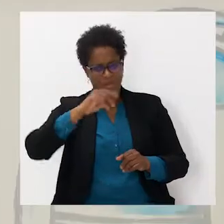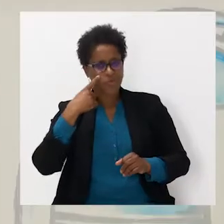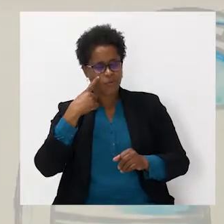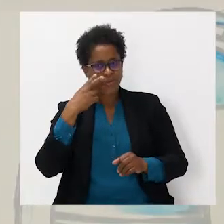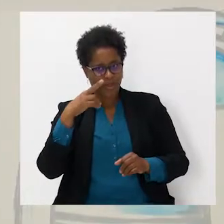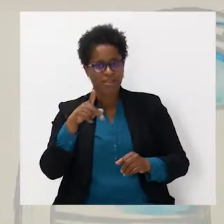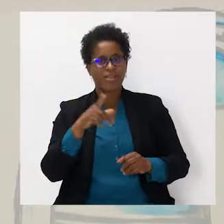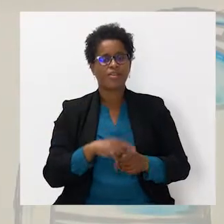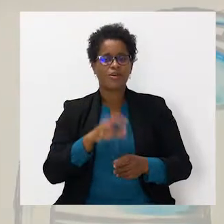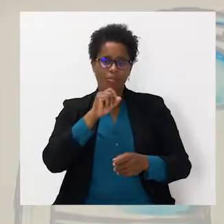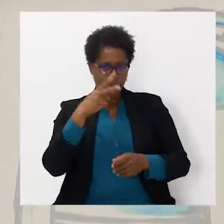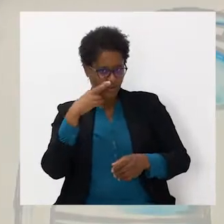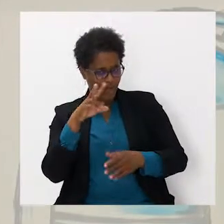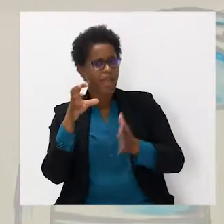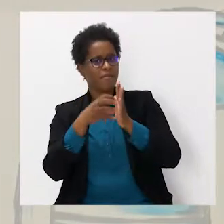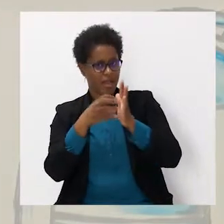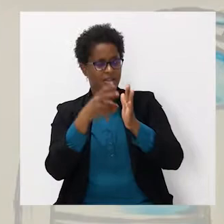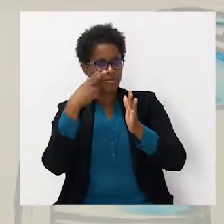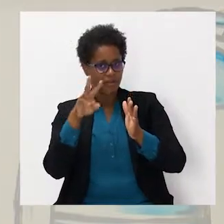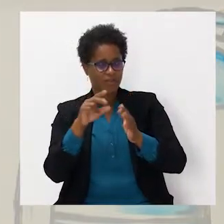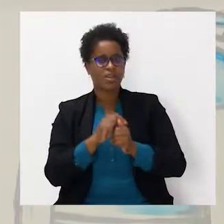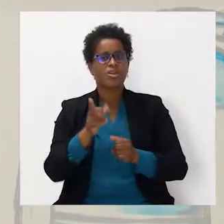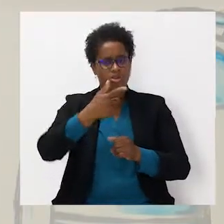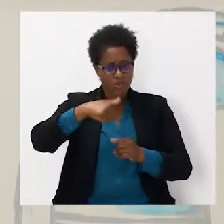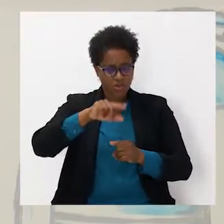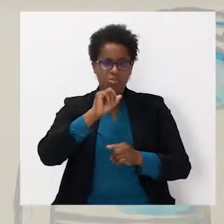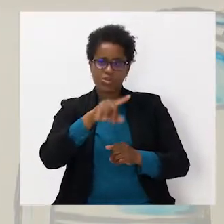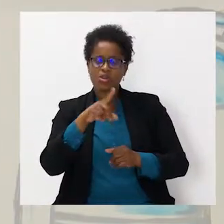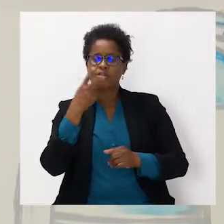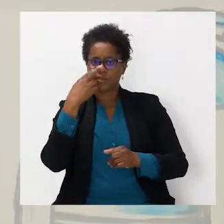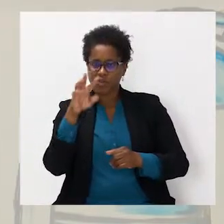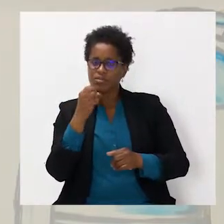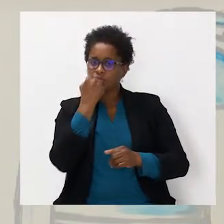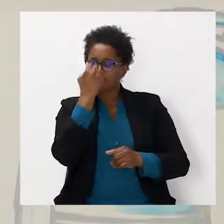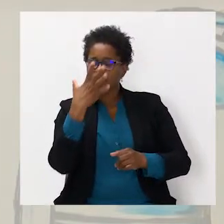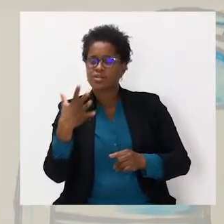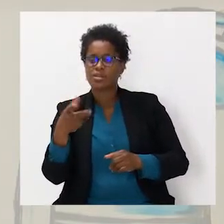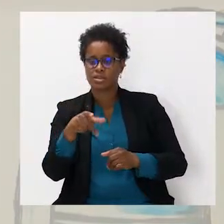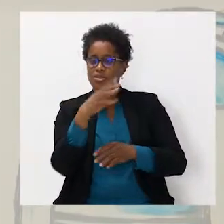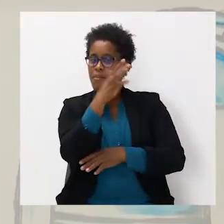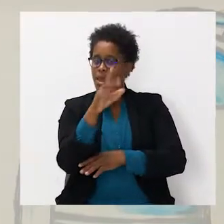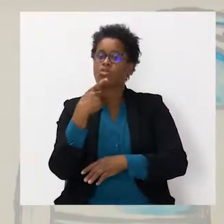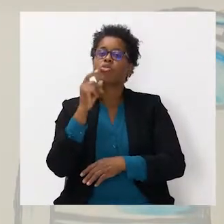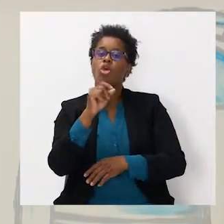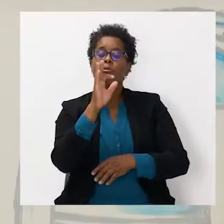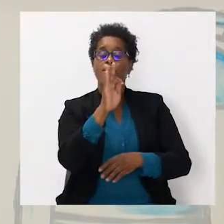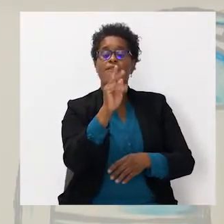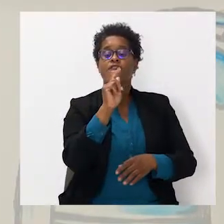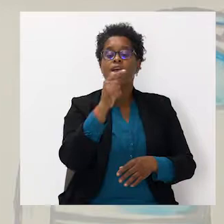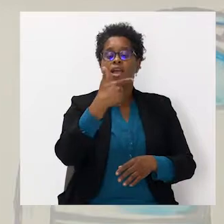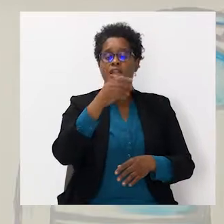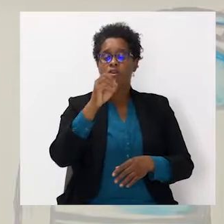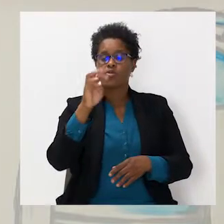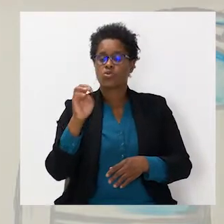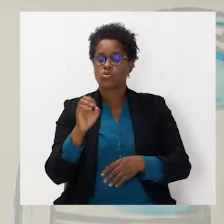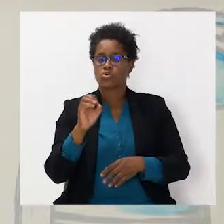Podem observar a imagem para ver. Nós podemos às vezes encontrar nos jardins esses tipos de plantas. São chamados de fetos, que são